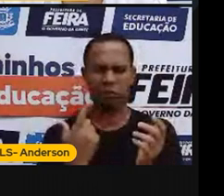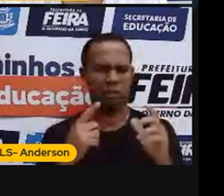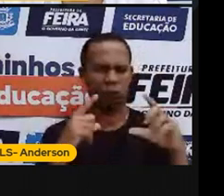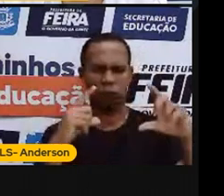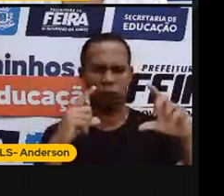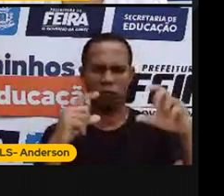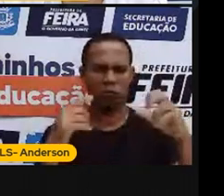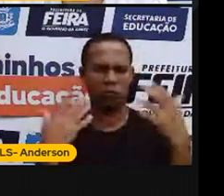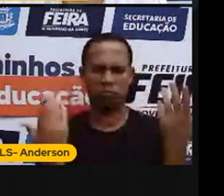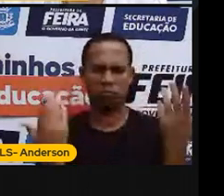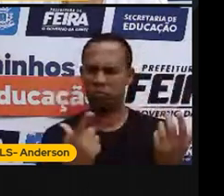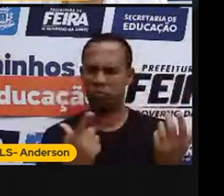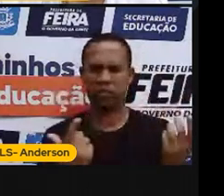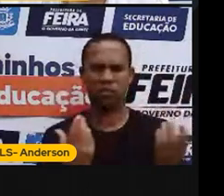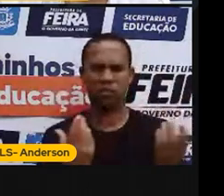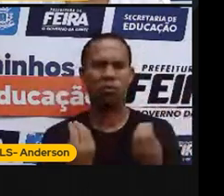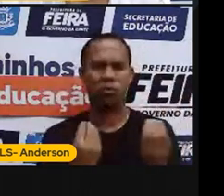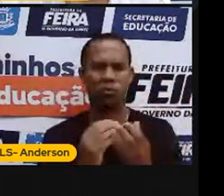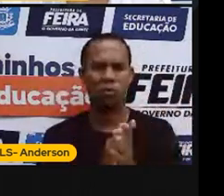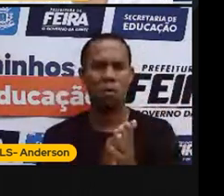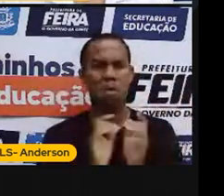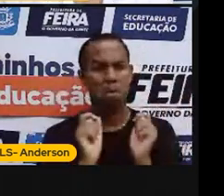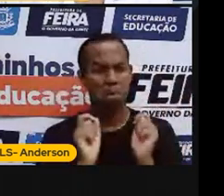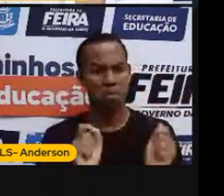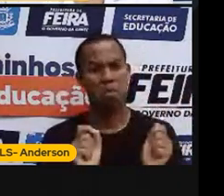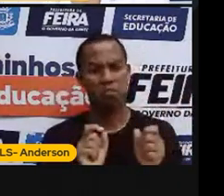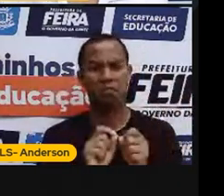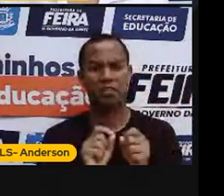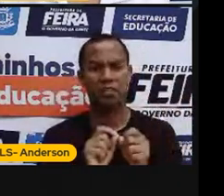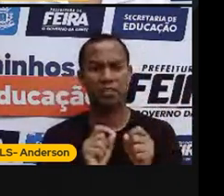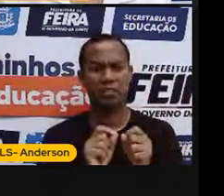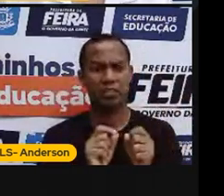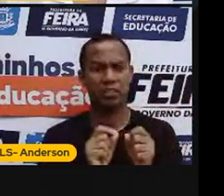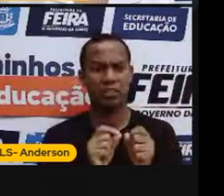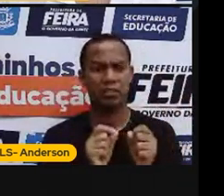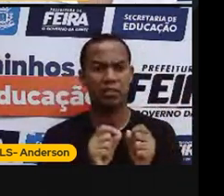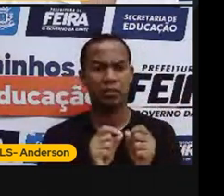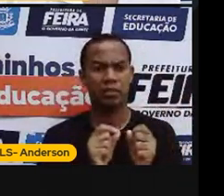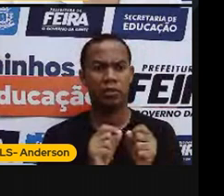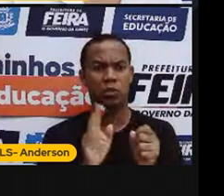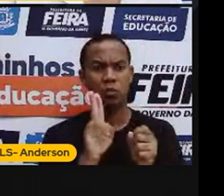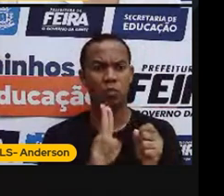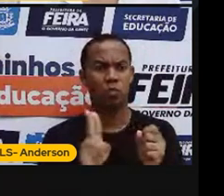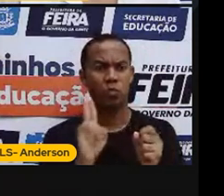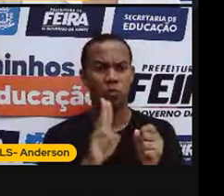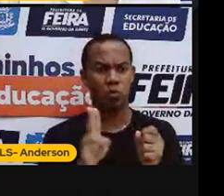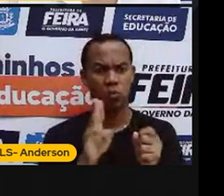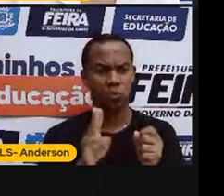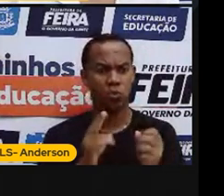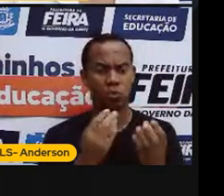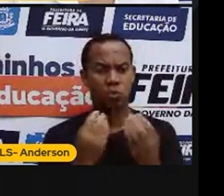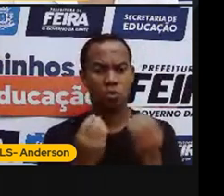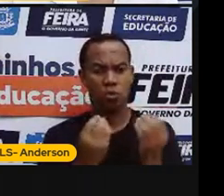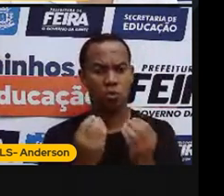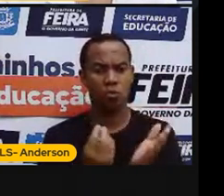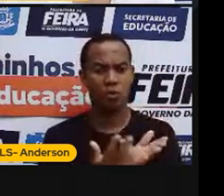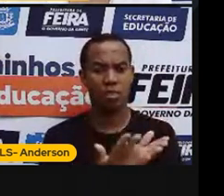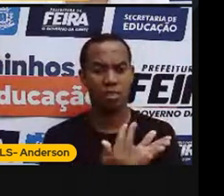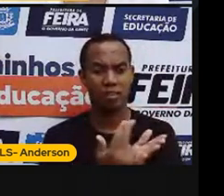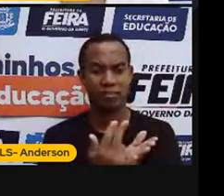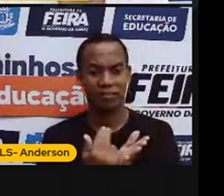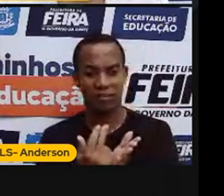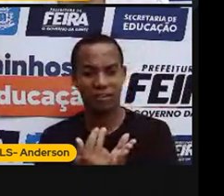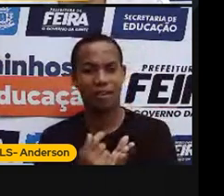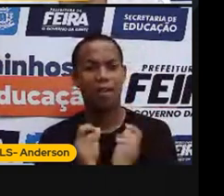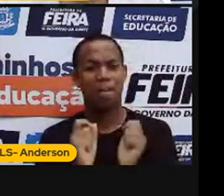nessa tabela no caderno, não. O que, que eu posso fazer? Usar a minha imaginação, as minhas habilidades de desenhar.